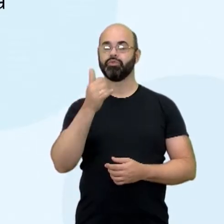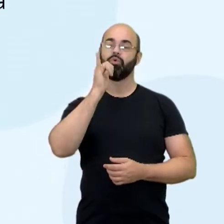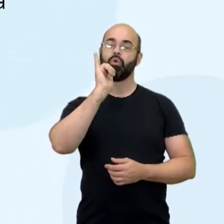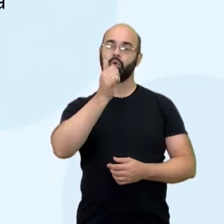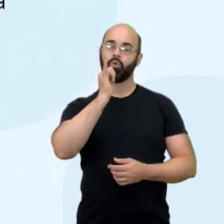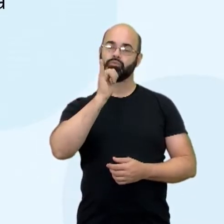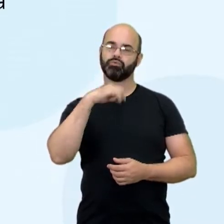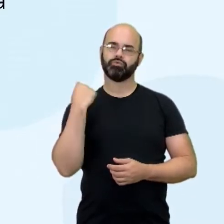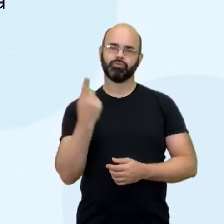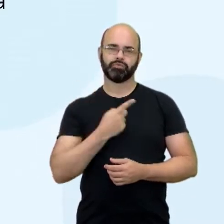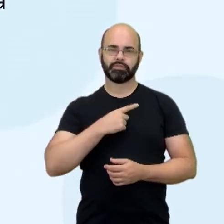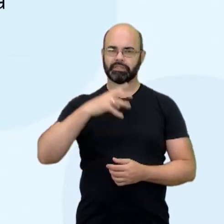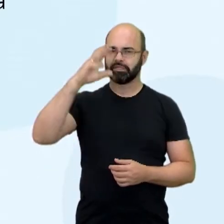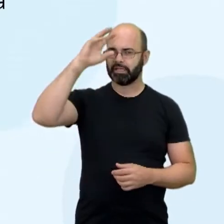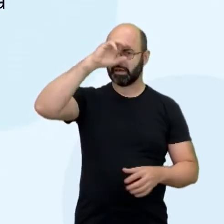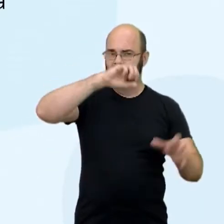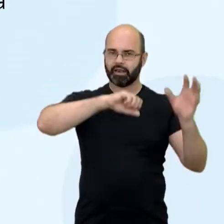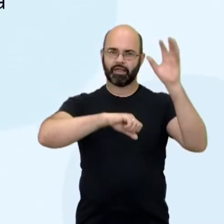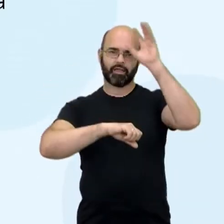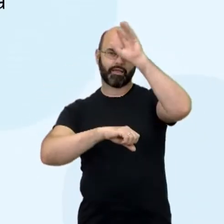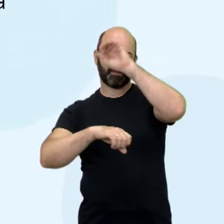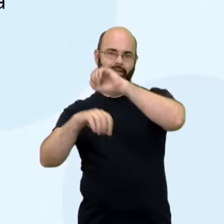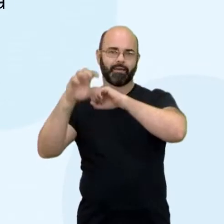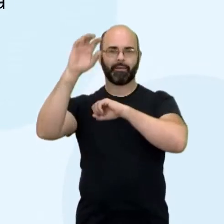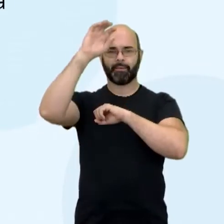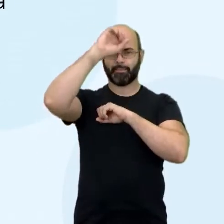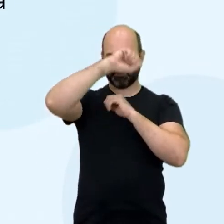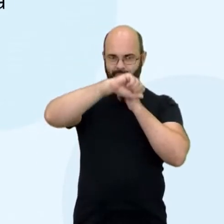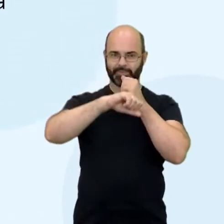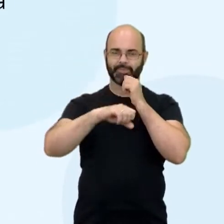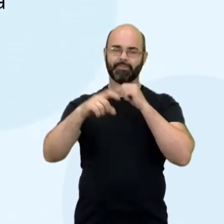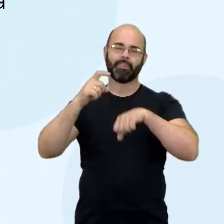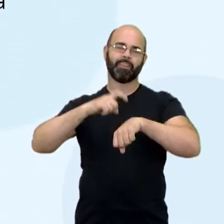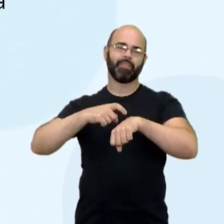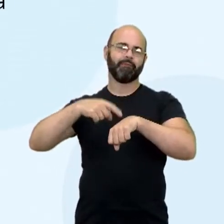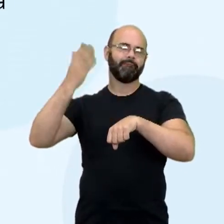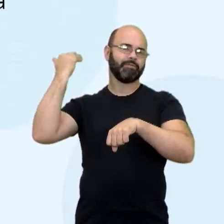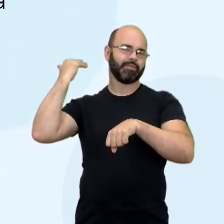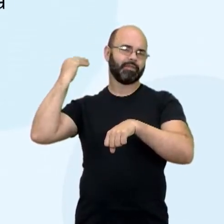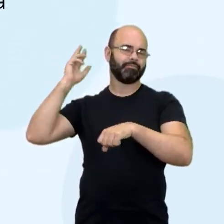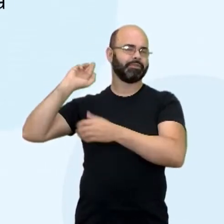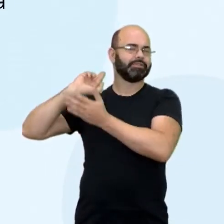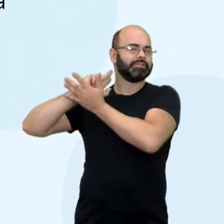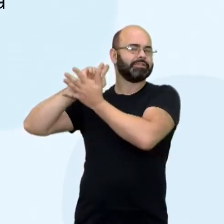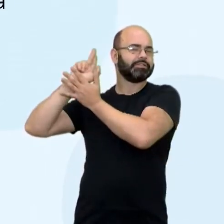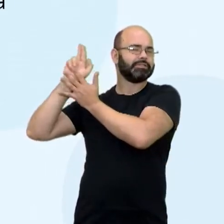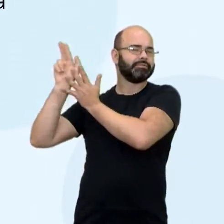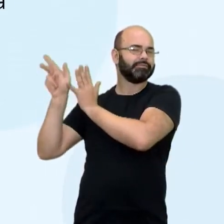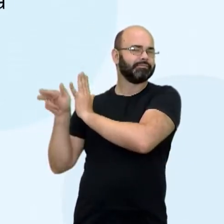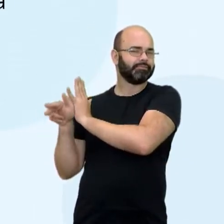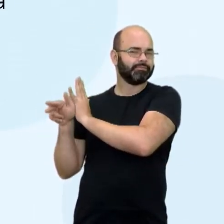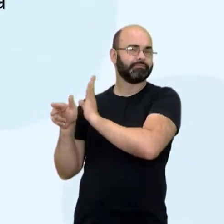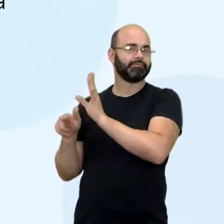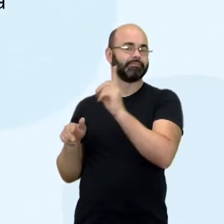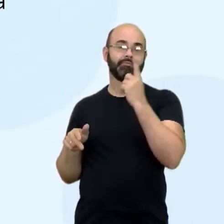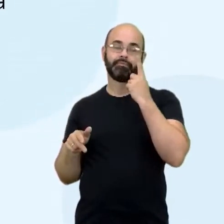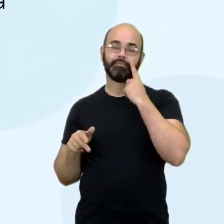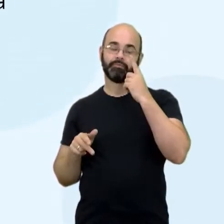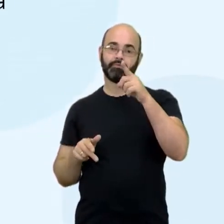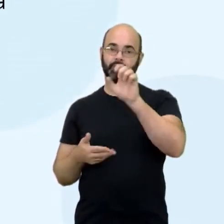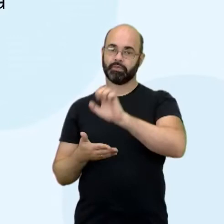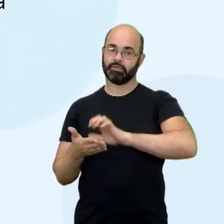de contos de diversas épocas aí, tá? Cada conto e a sua época. E observar. Vocês têm uma atividade para